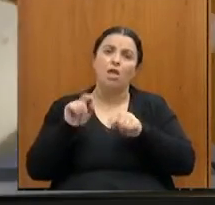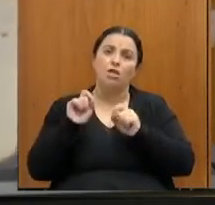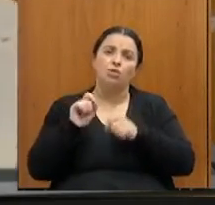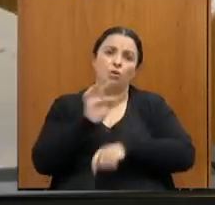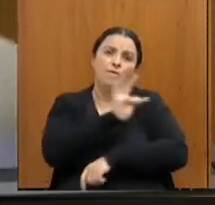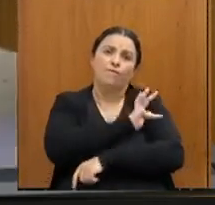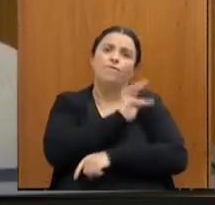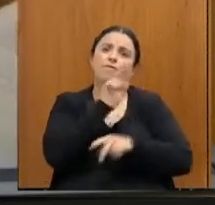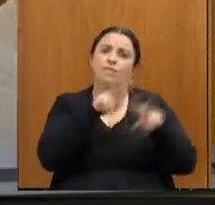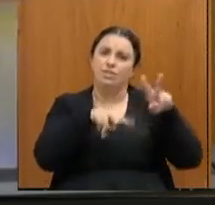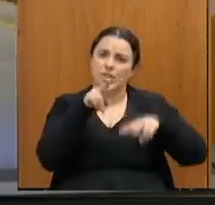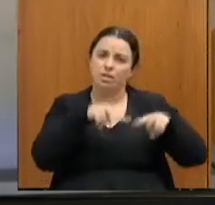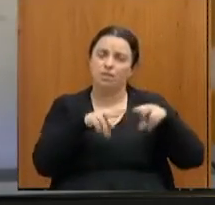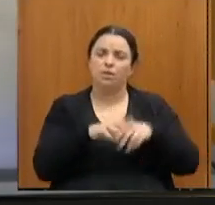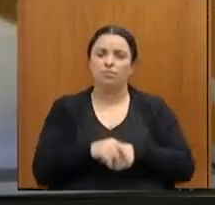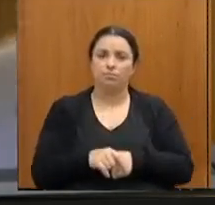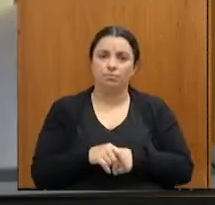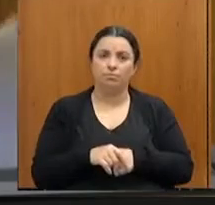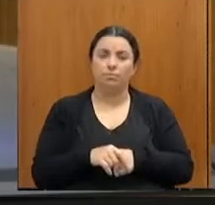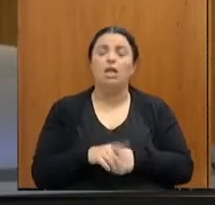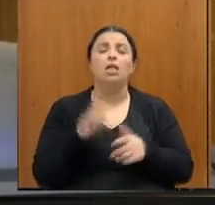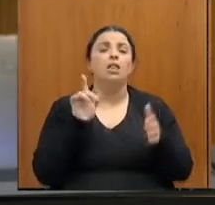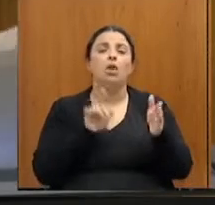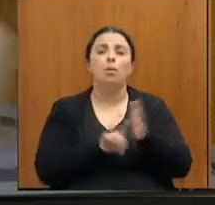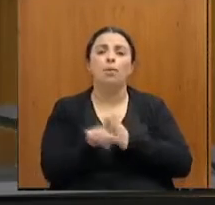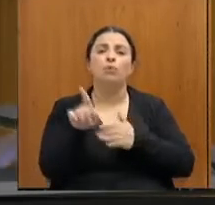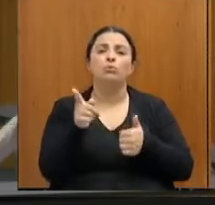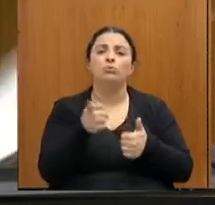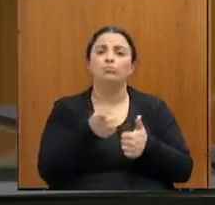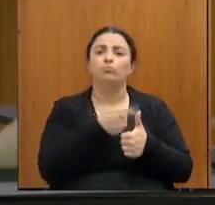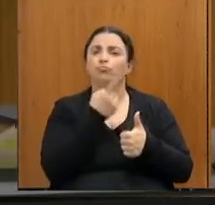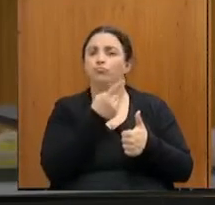pergunta é assim é